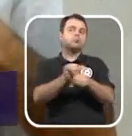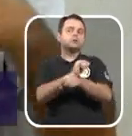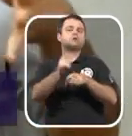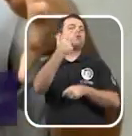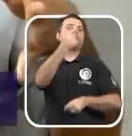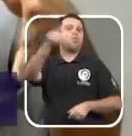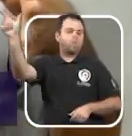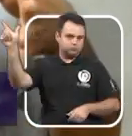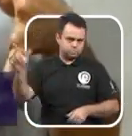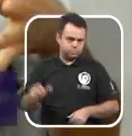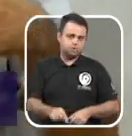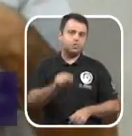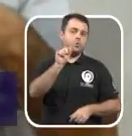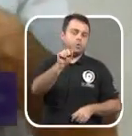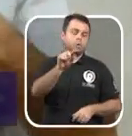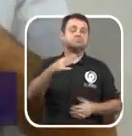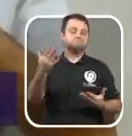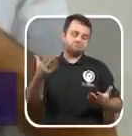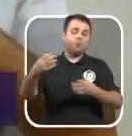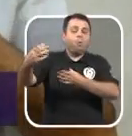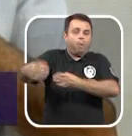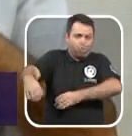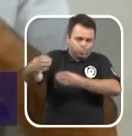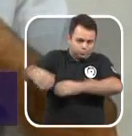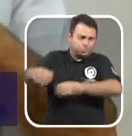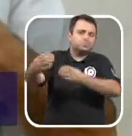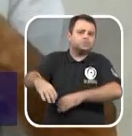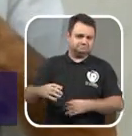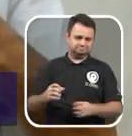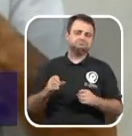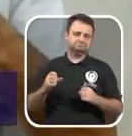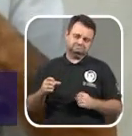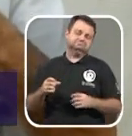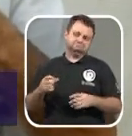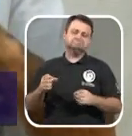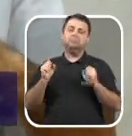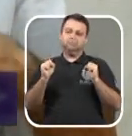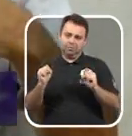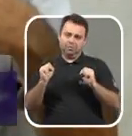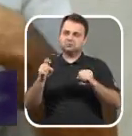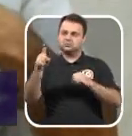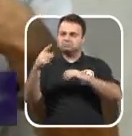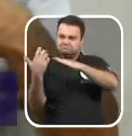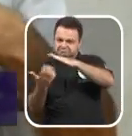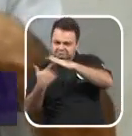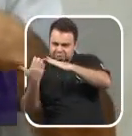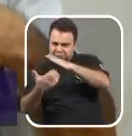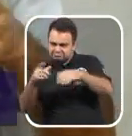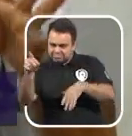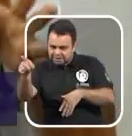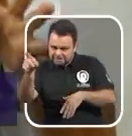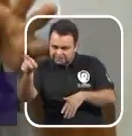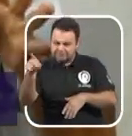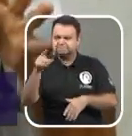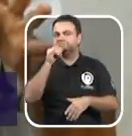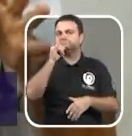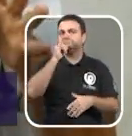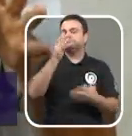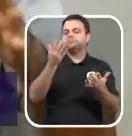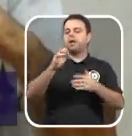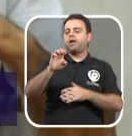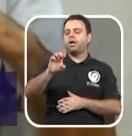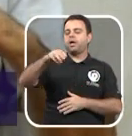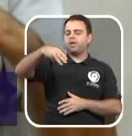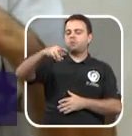que é contratação por CLT. Você pode criar ou aproveitar uma das empresas públicas, ou, que é o caso da EMURB, por exemplo,